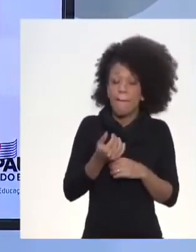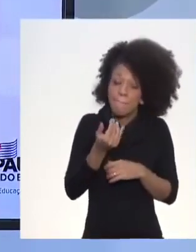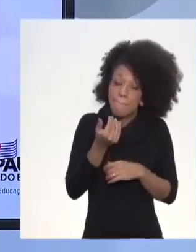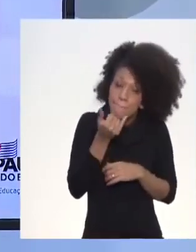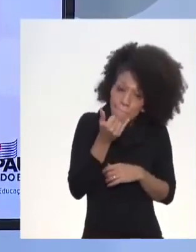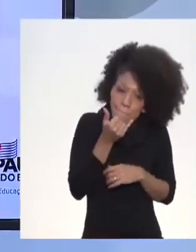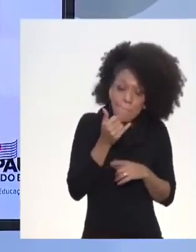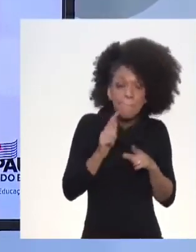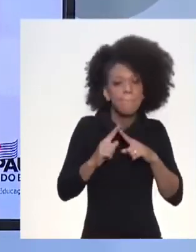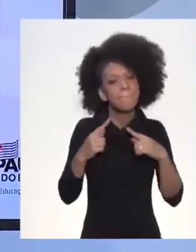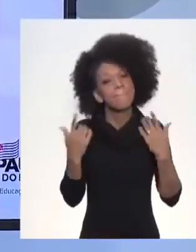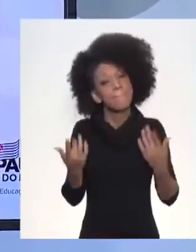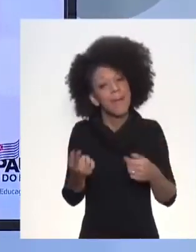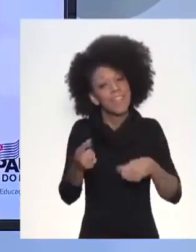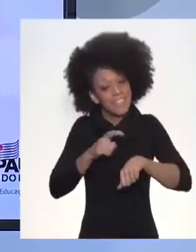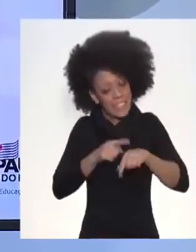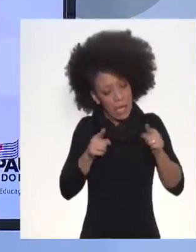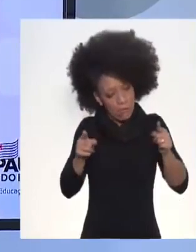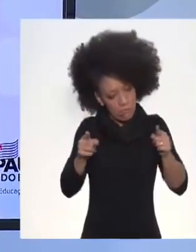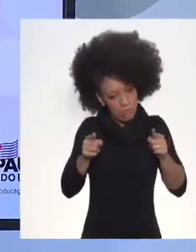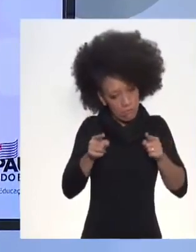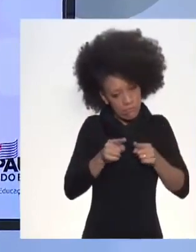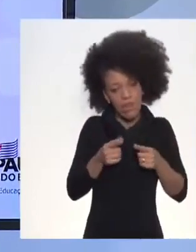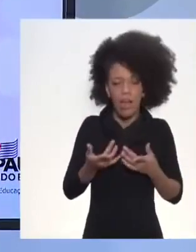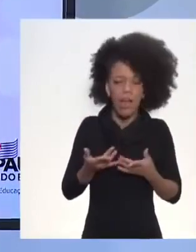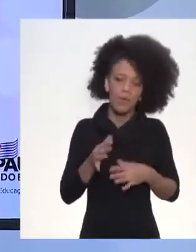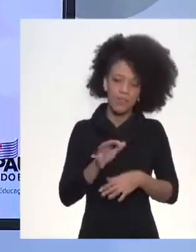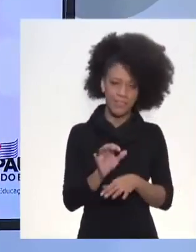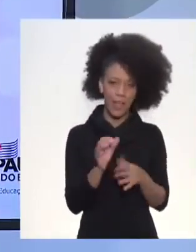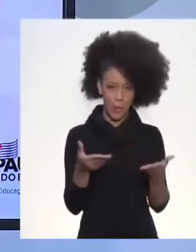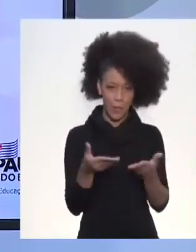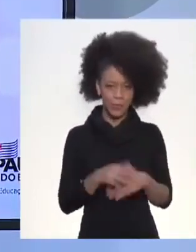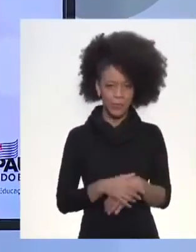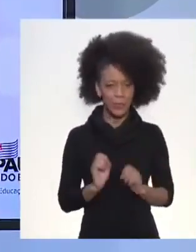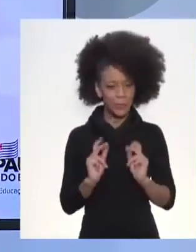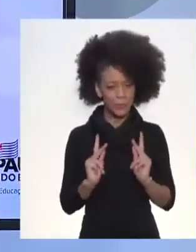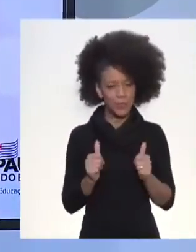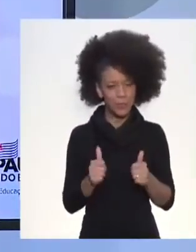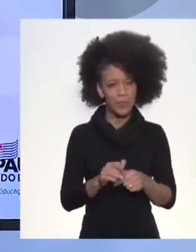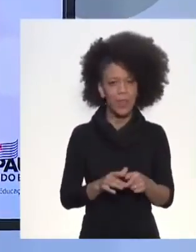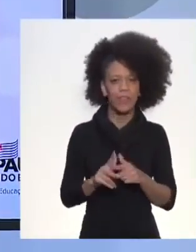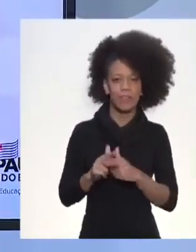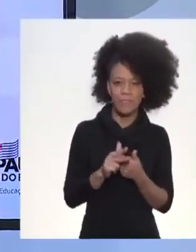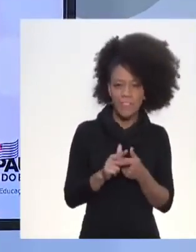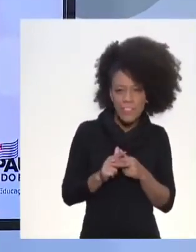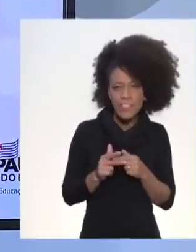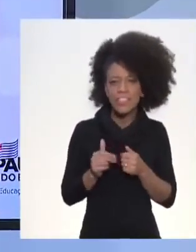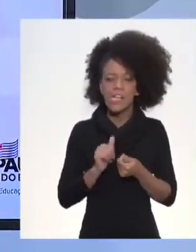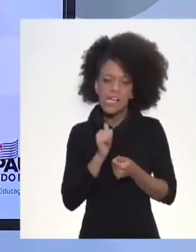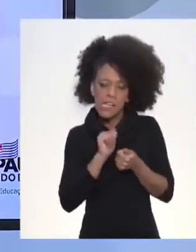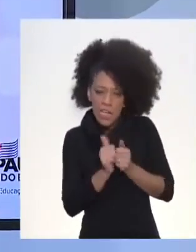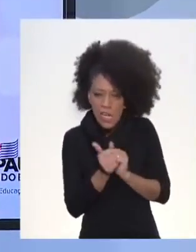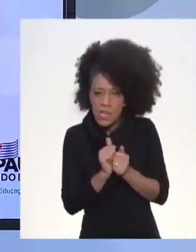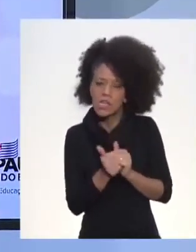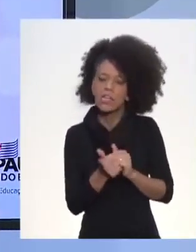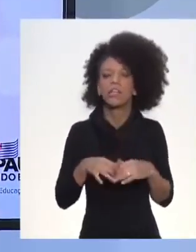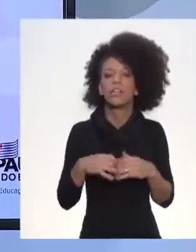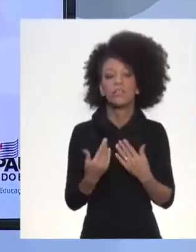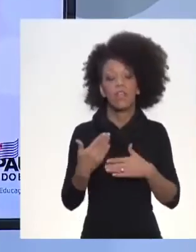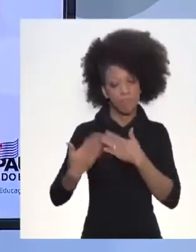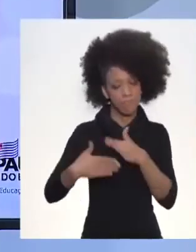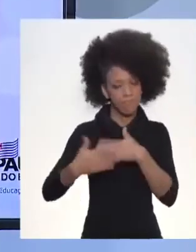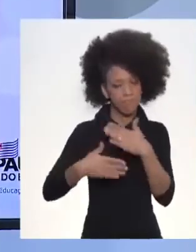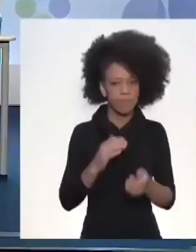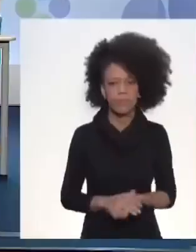né? Mas é isso que a gente tem, tá bom, gente? Então, a gente vai se ajustando conforme as aulas vão se